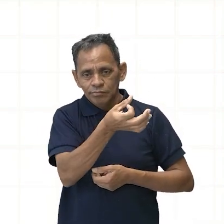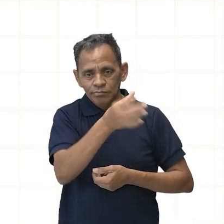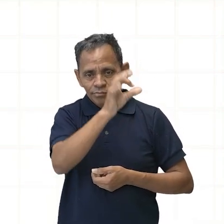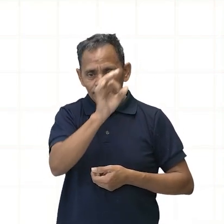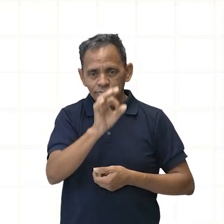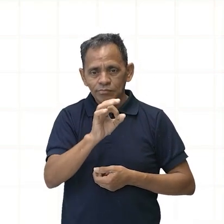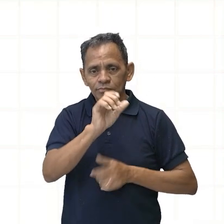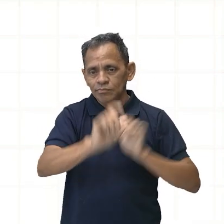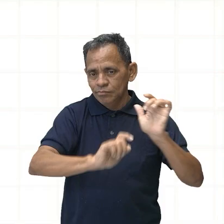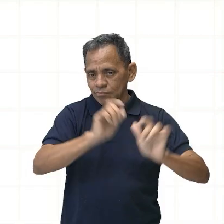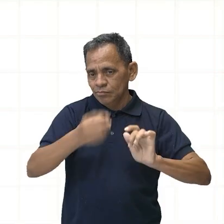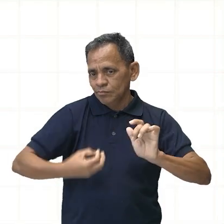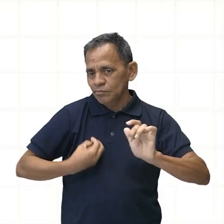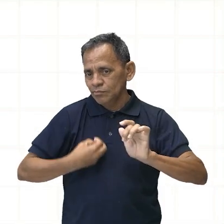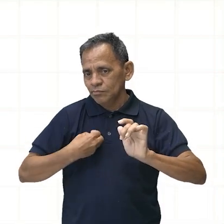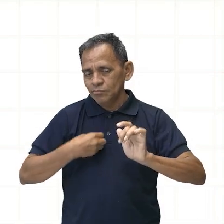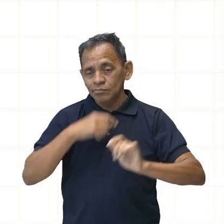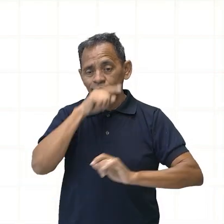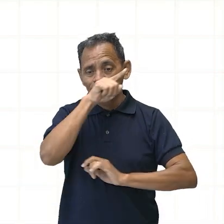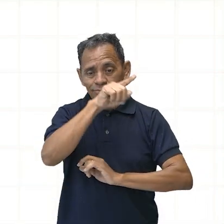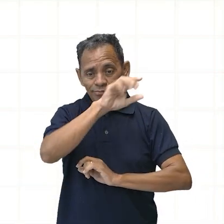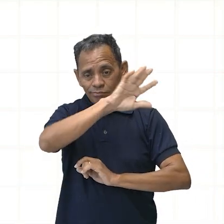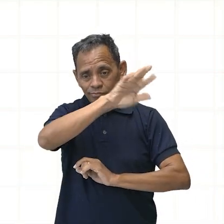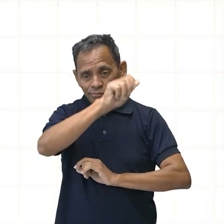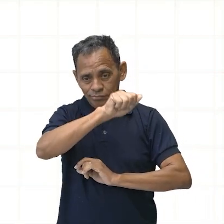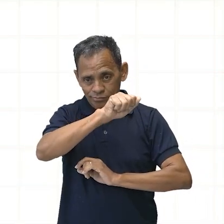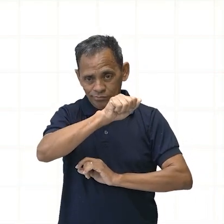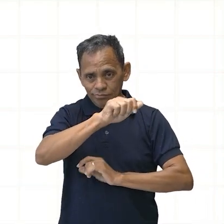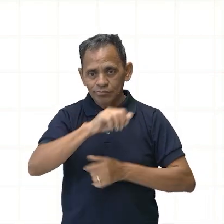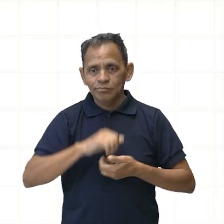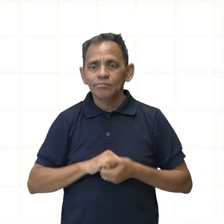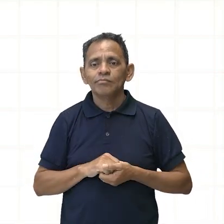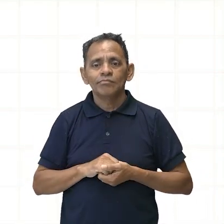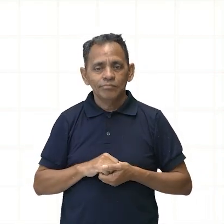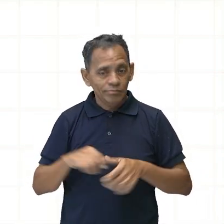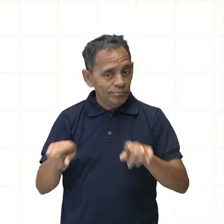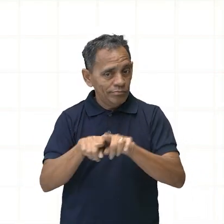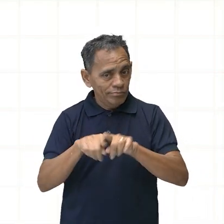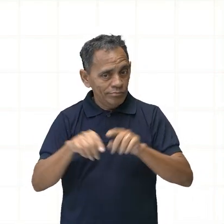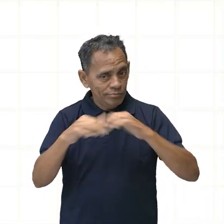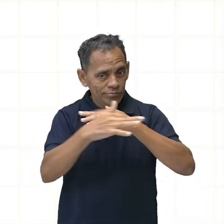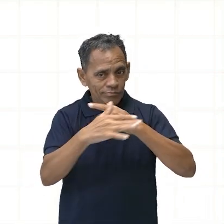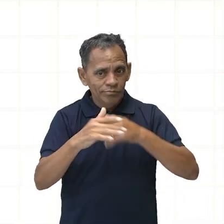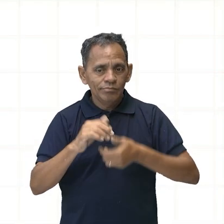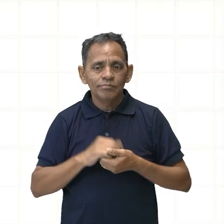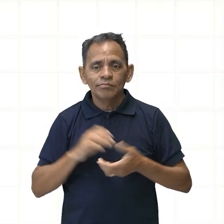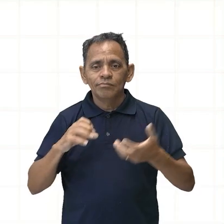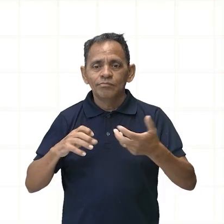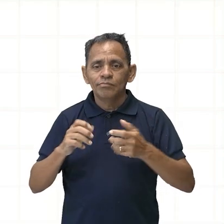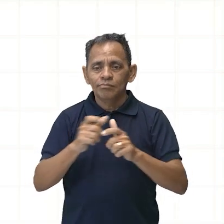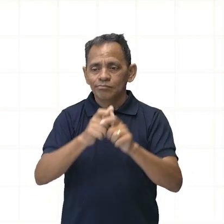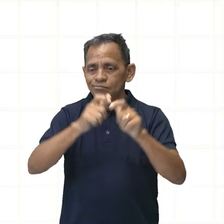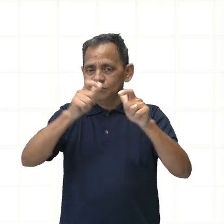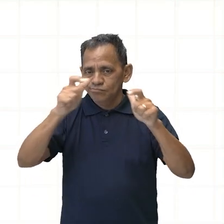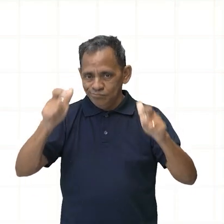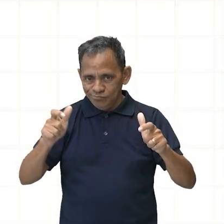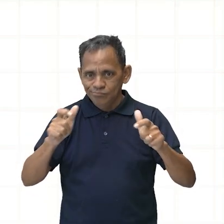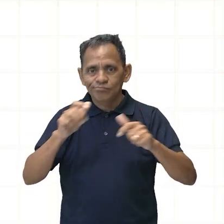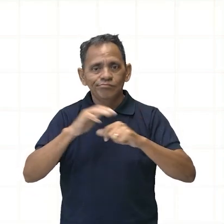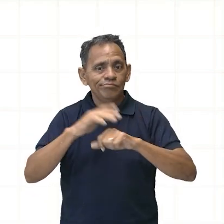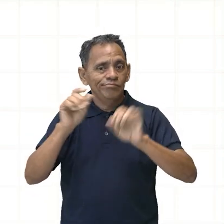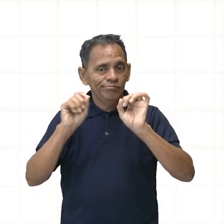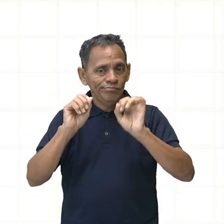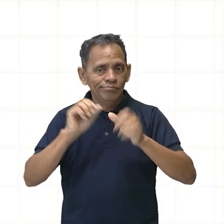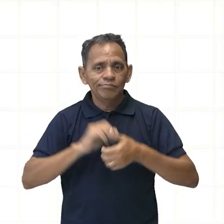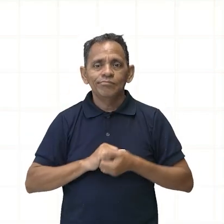52,6% da população que vive lá na Ásia, né, vive na cidade. É o continente mais populoso, então só por aí a gente observa que, de fato,